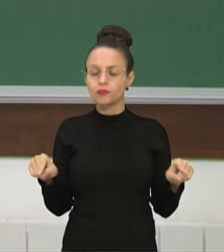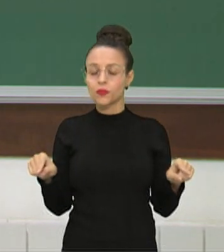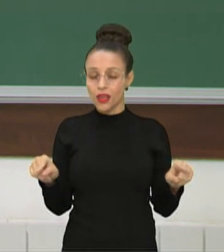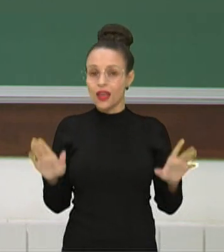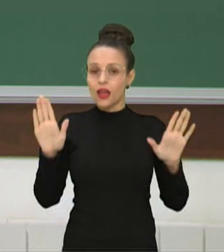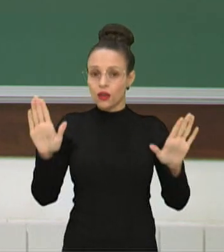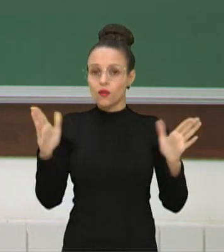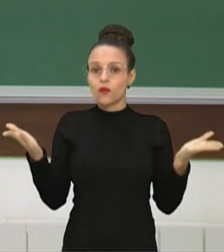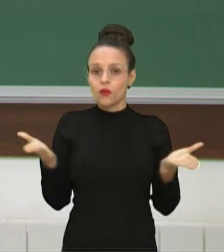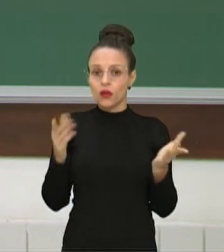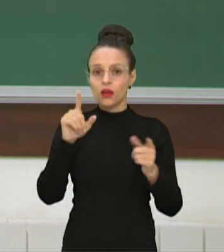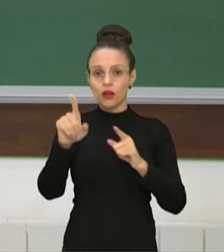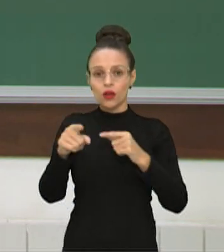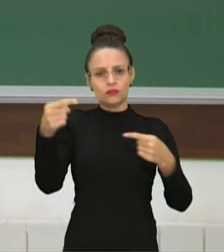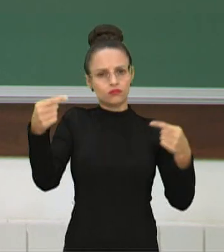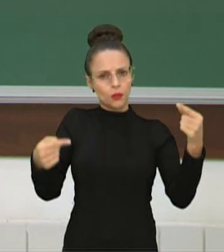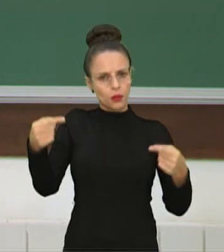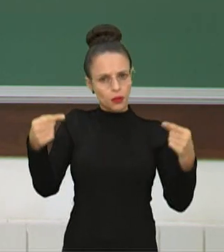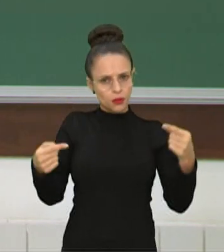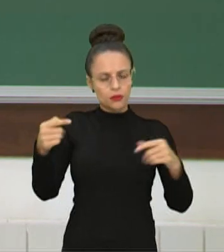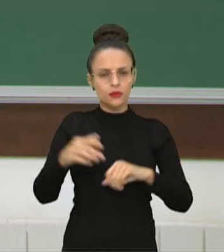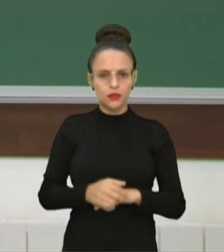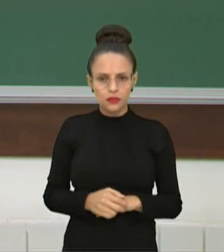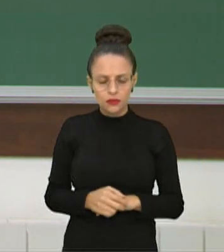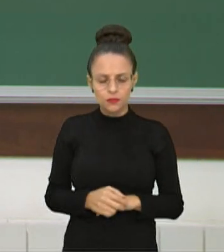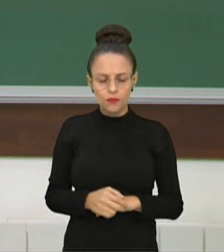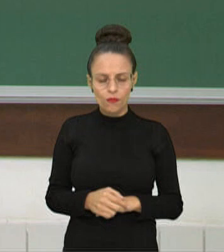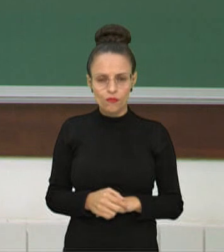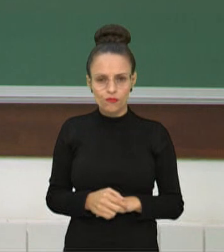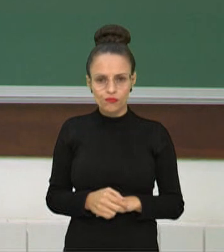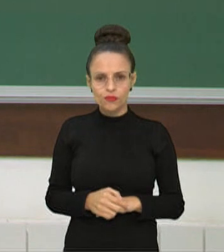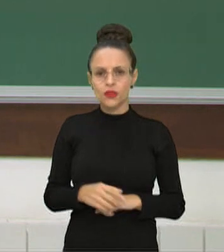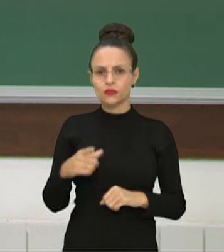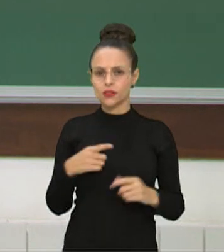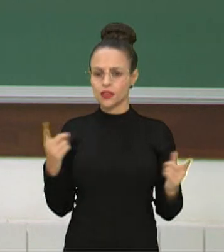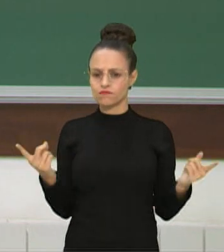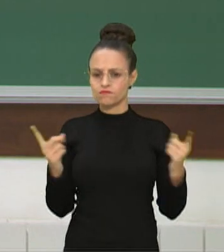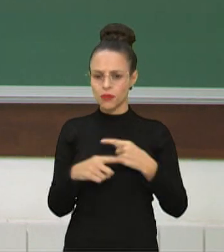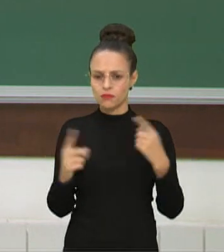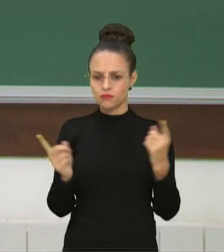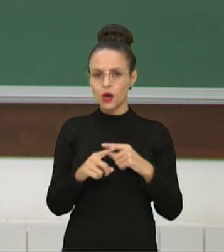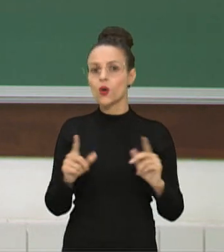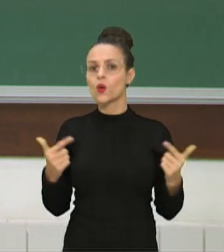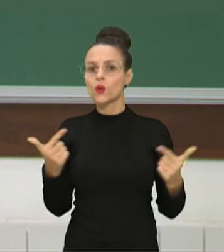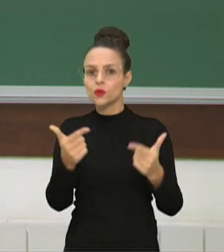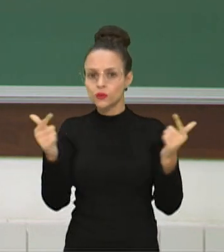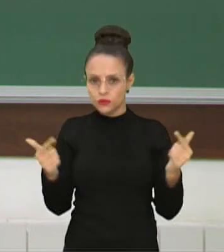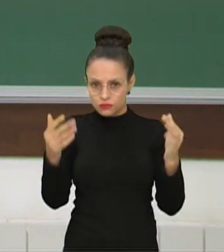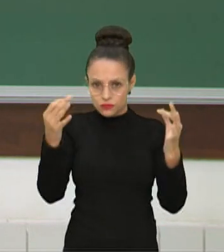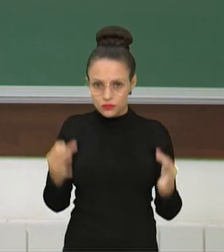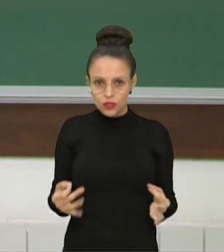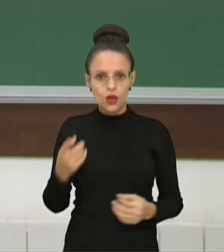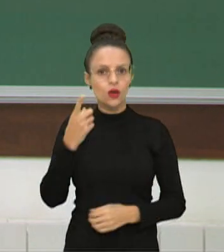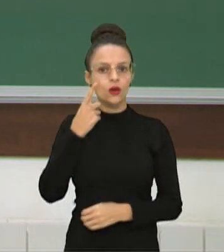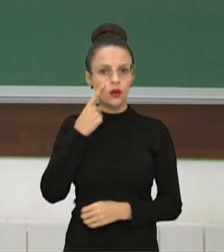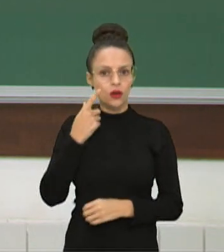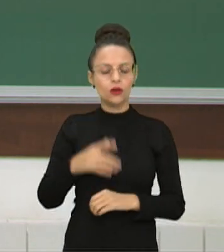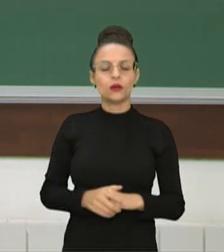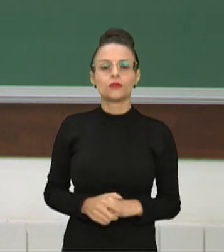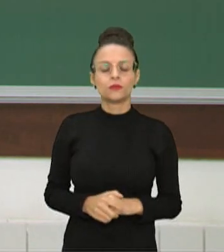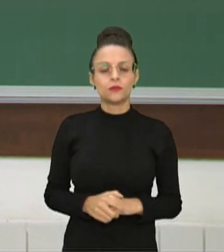postas. Agora, vamos para o debate. Se tem contradição ou não tem, certo? Veja,